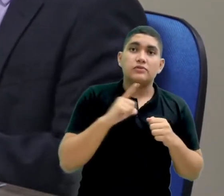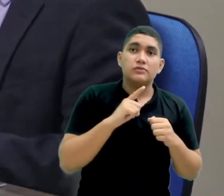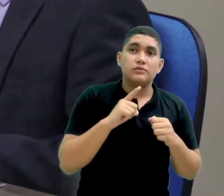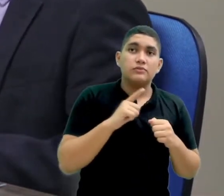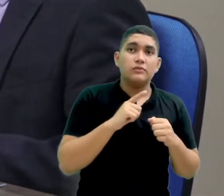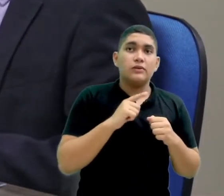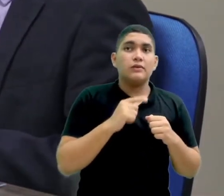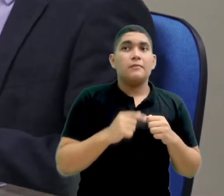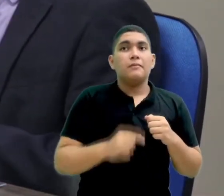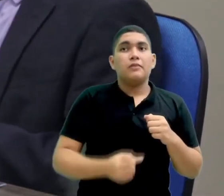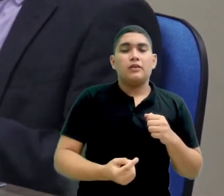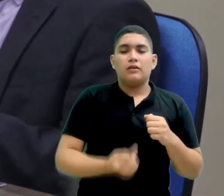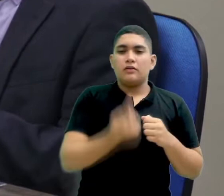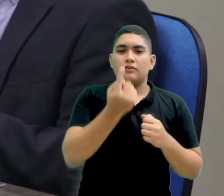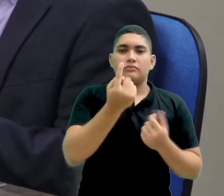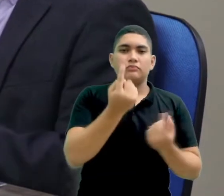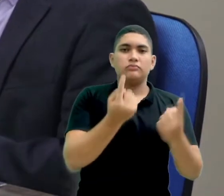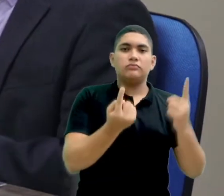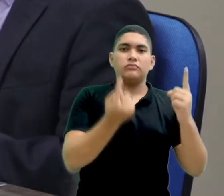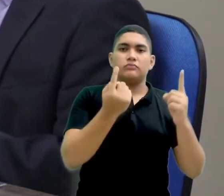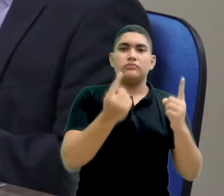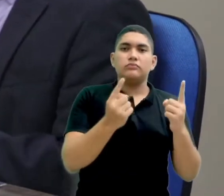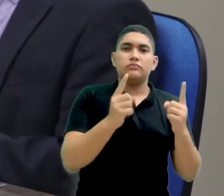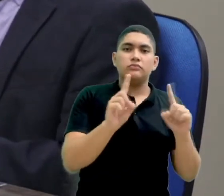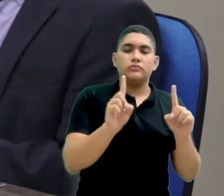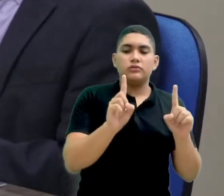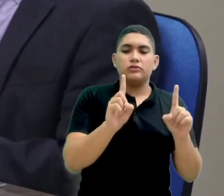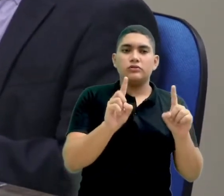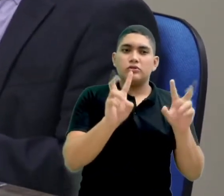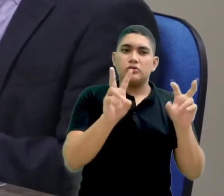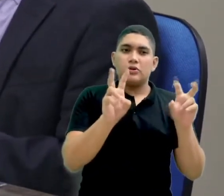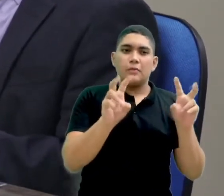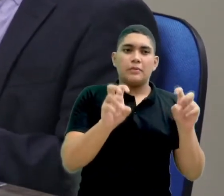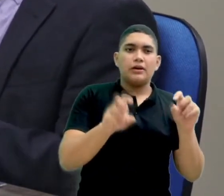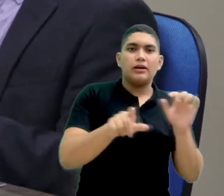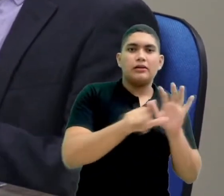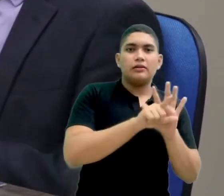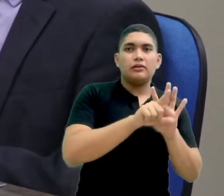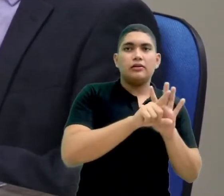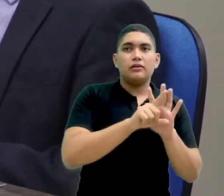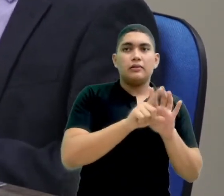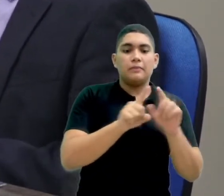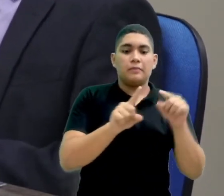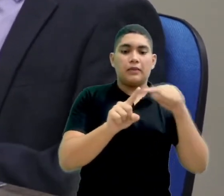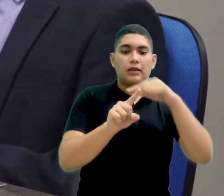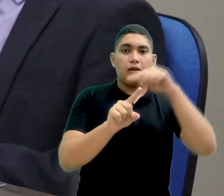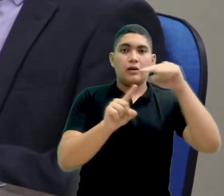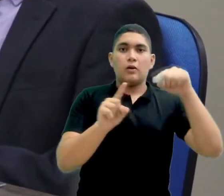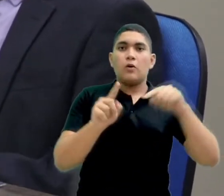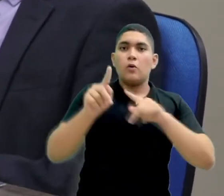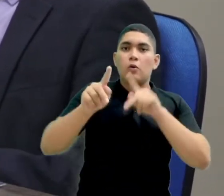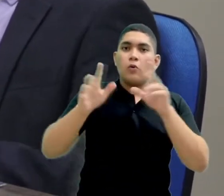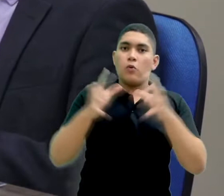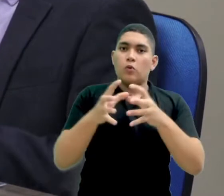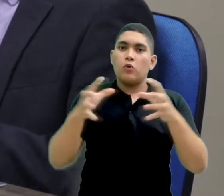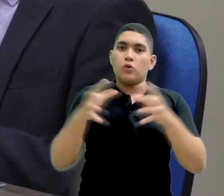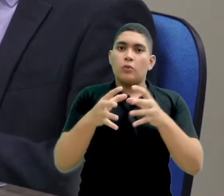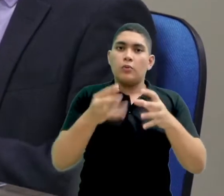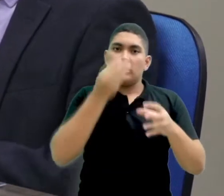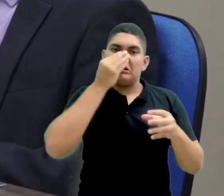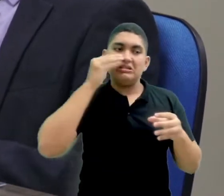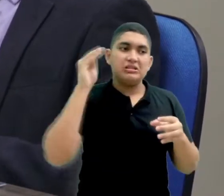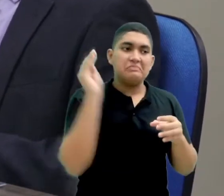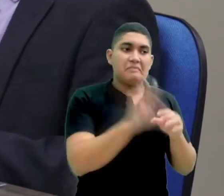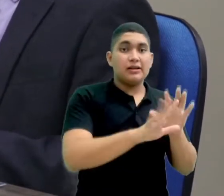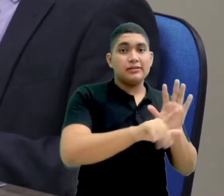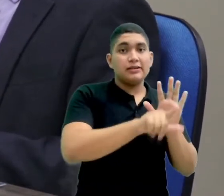dois extremos com relação à lei. Os que desprezam completamente a lei,